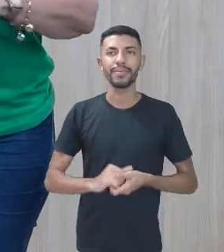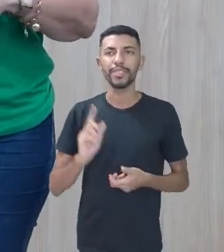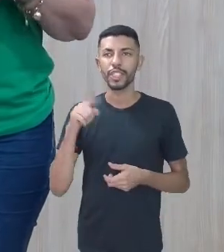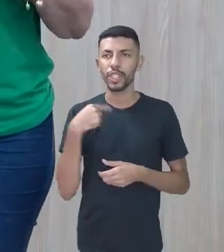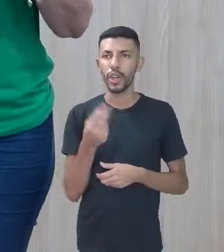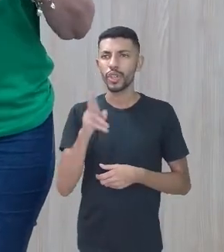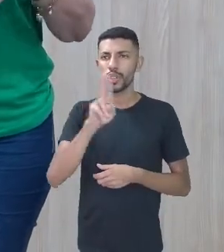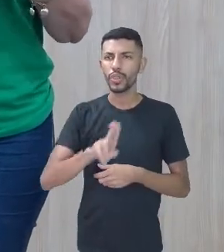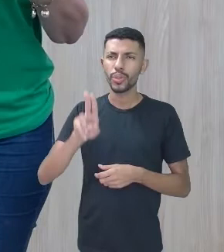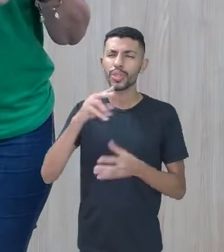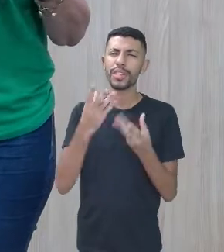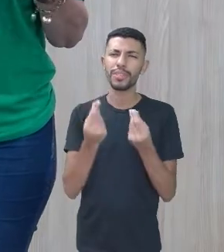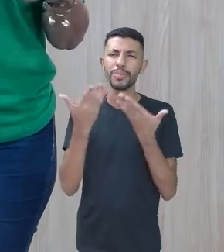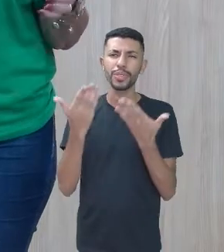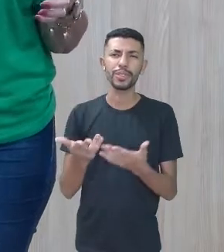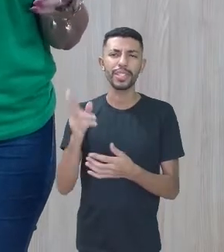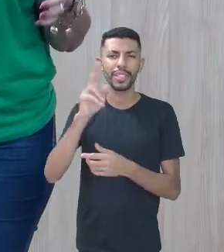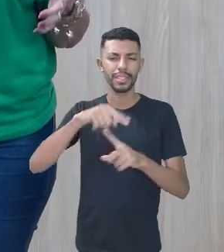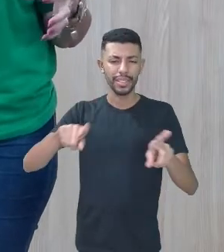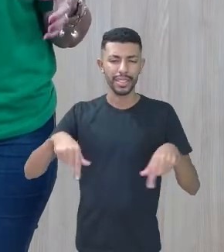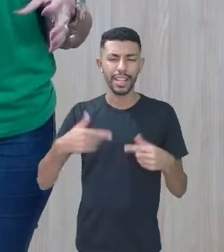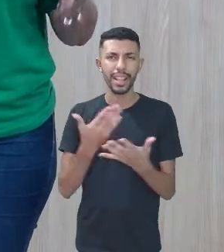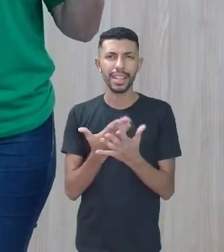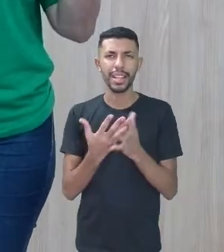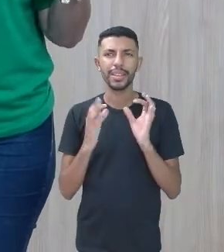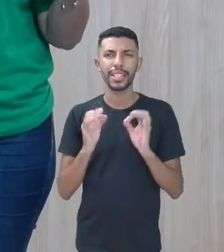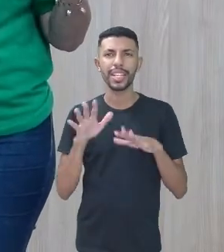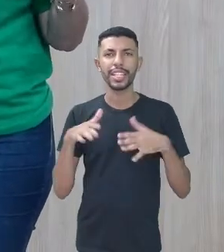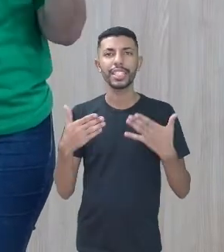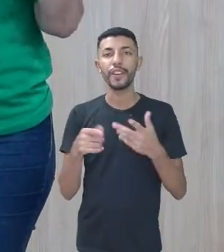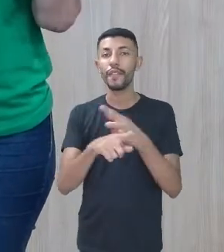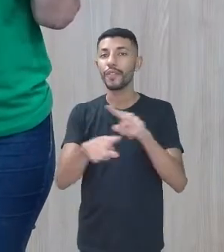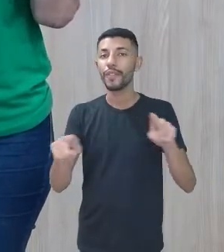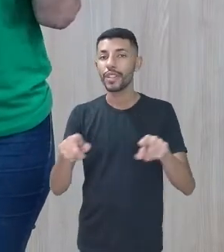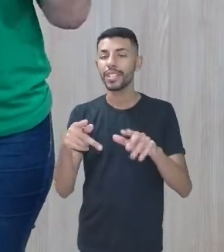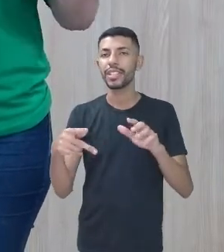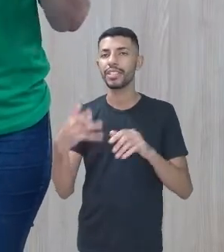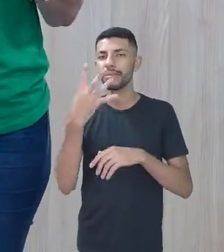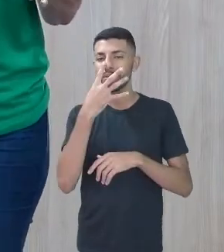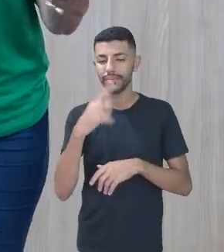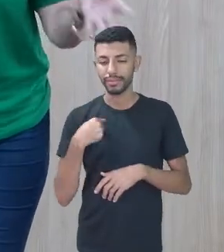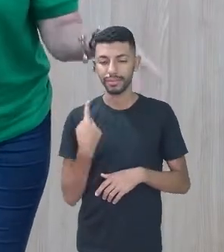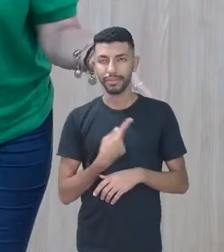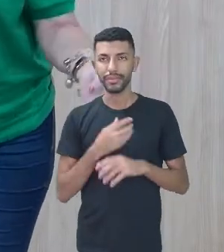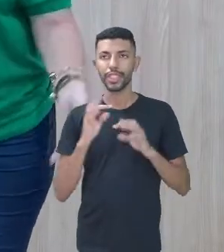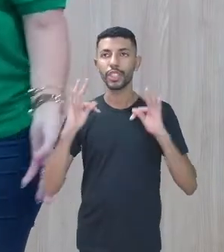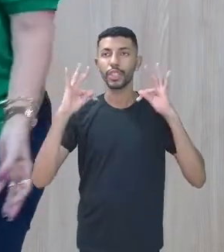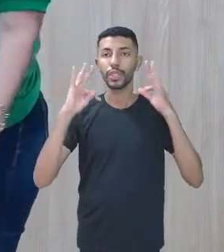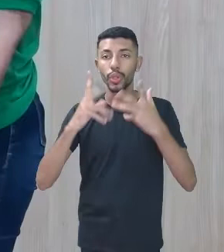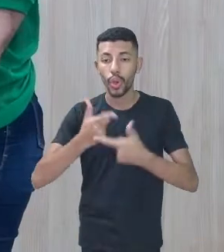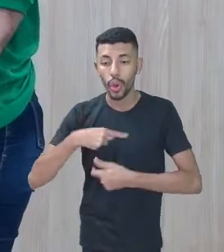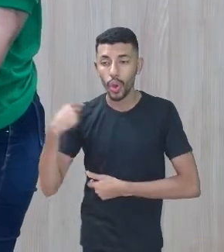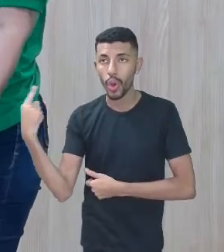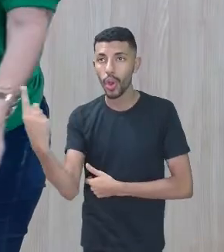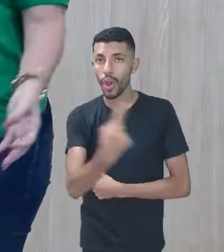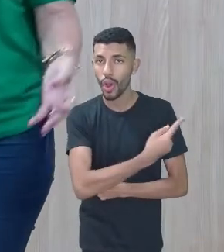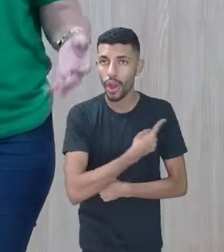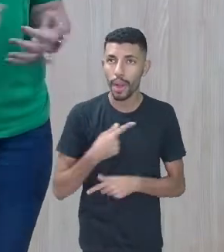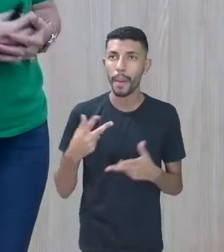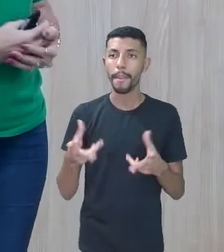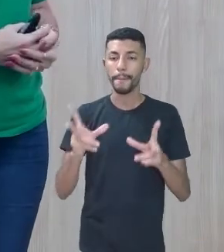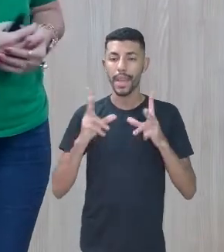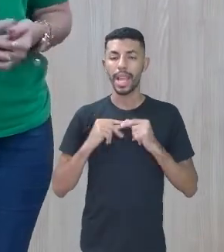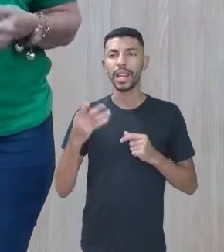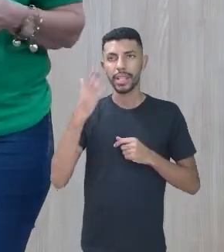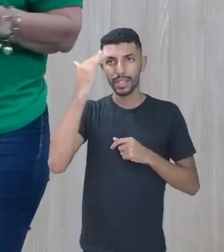gente utiliza isso aí muito em sala de aula. Então, vocês que estão aí do outro lado, todos nós merecemos